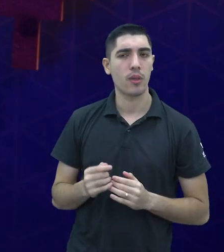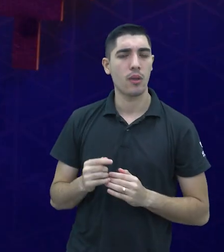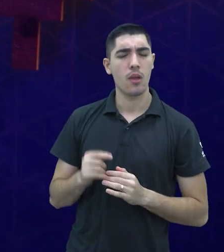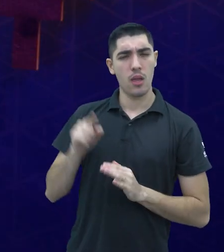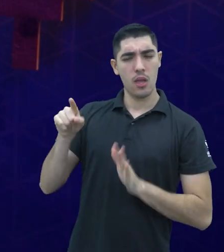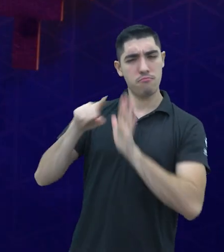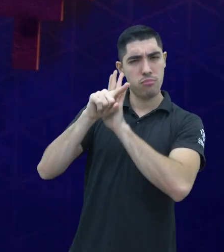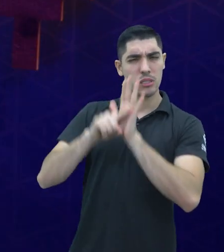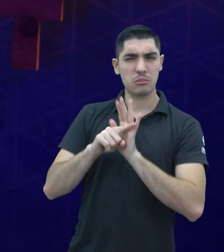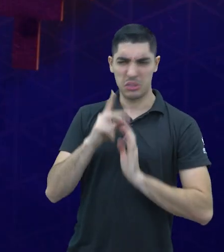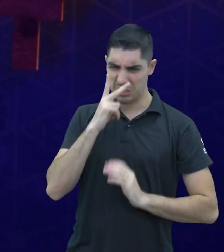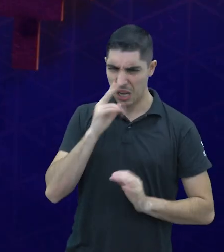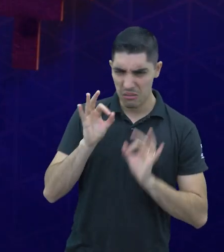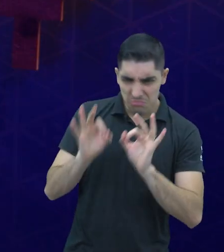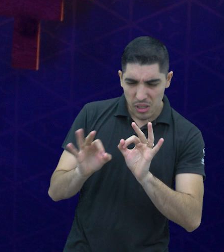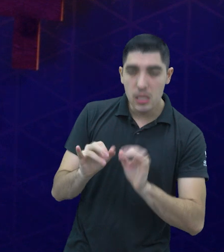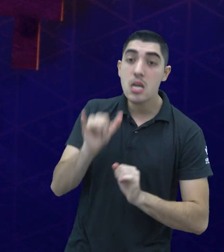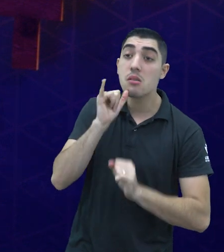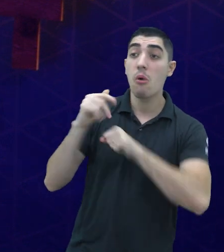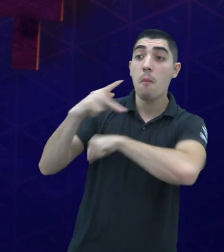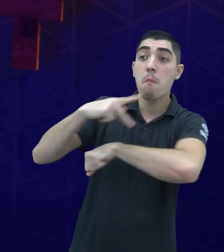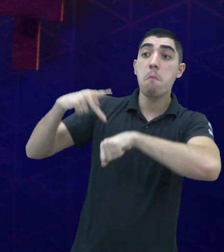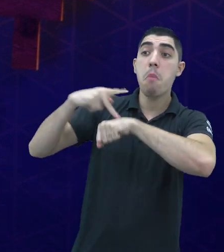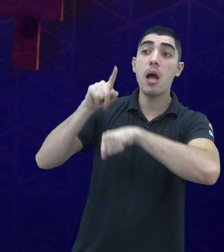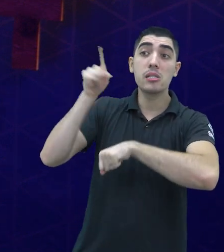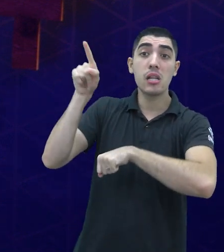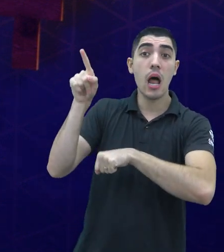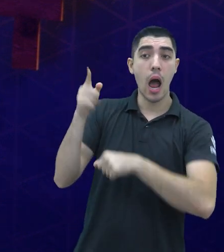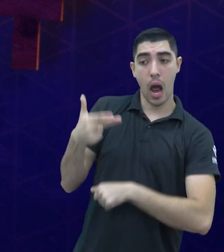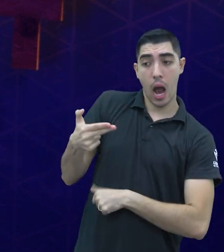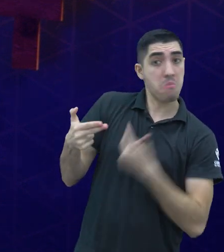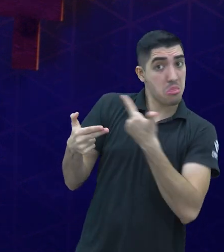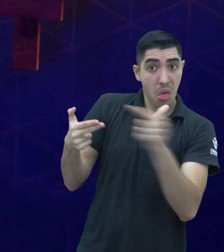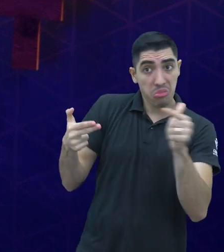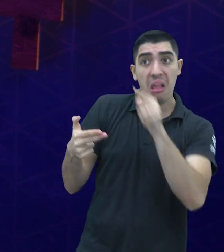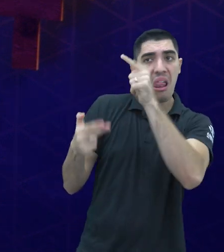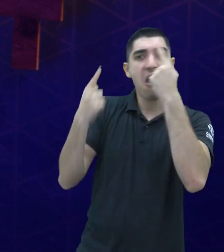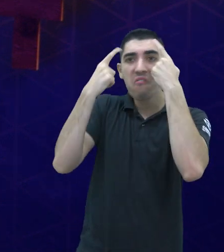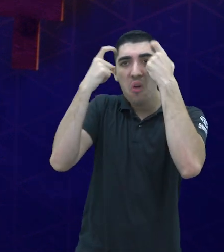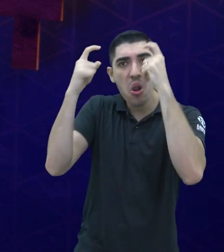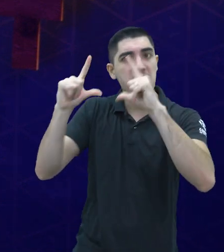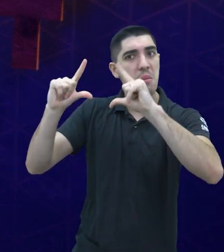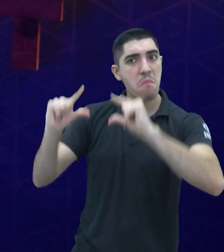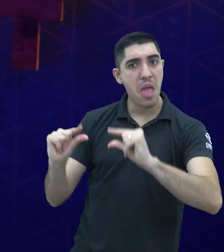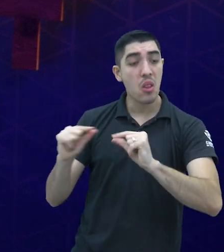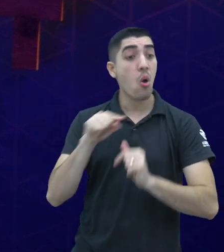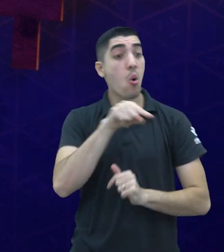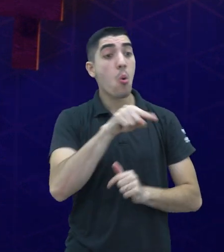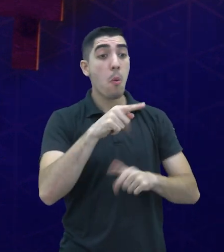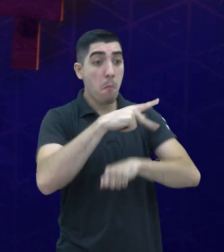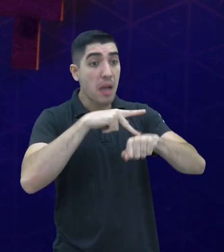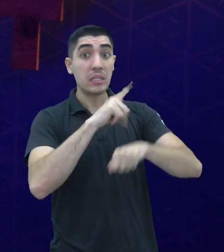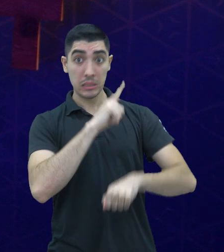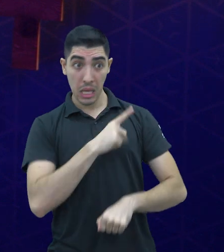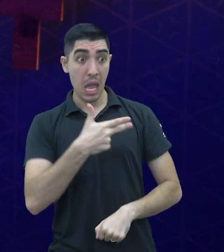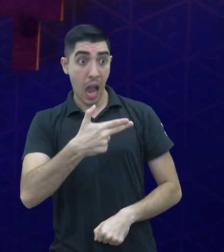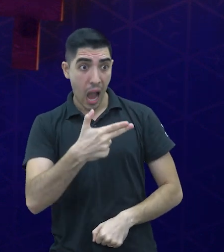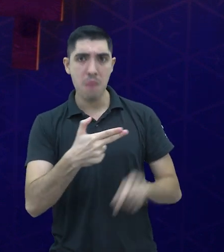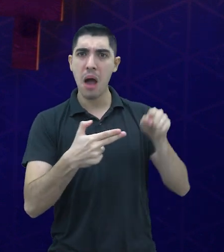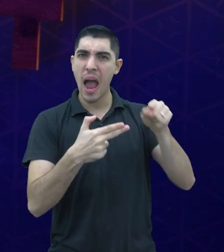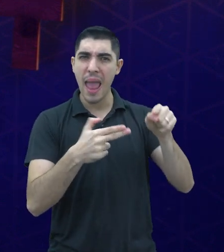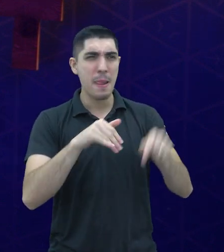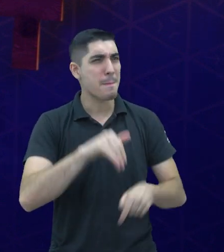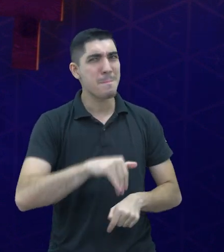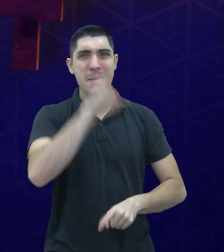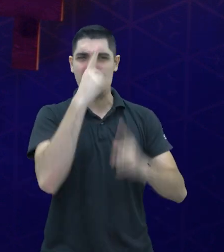né? Putz, será que é isso então? Tipo, países que não têm armas são menos violentos, países que têm armamento liberado são